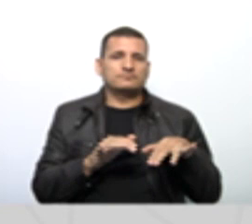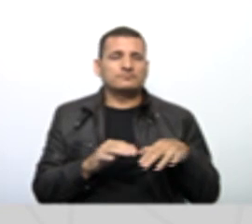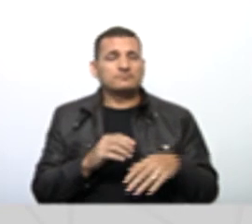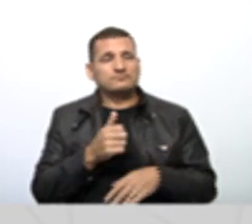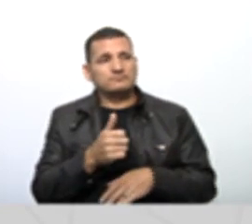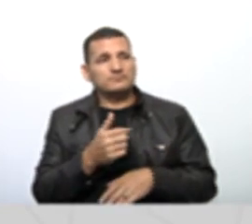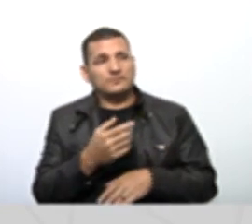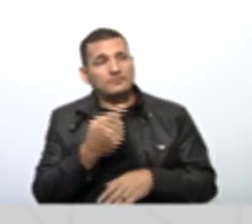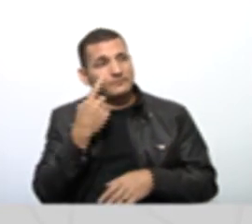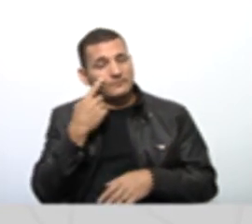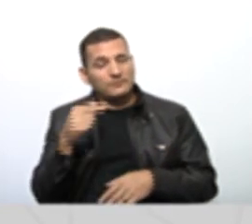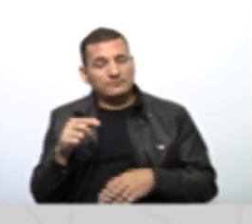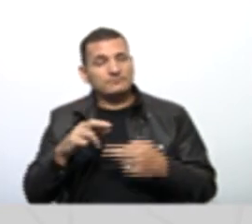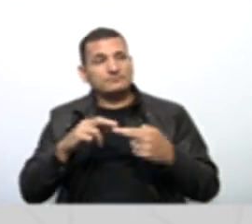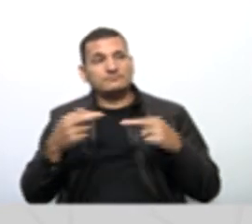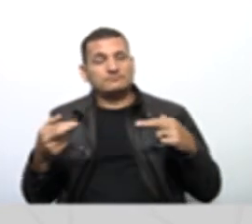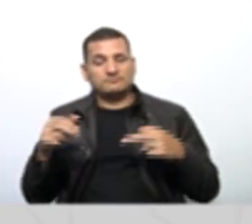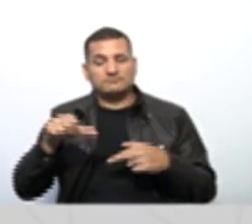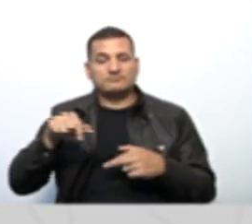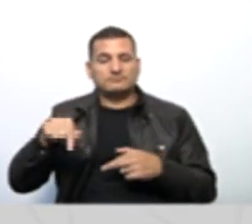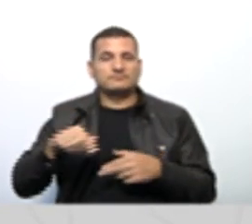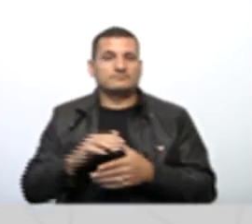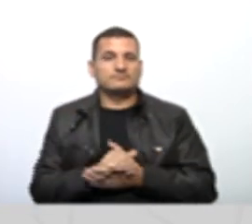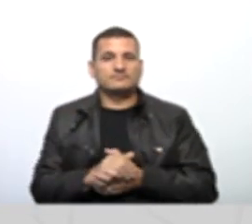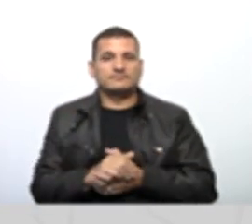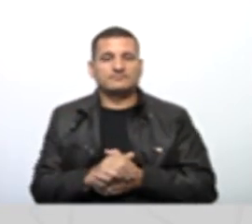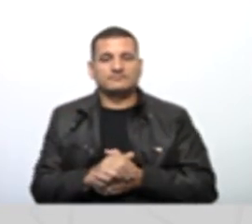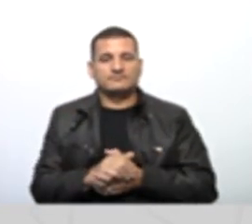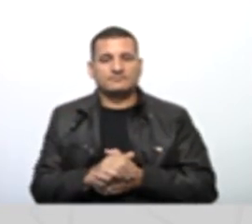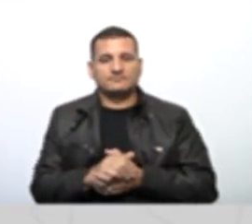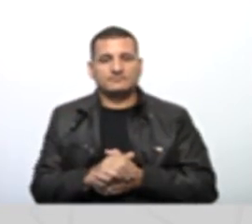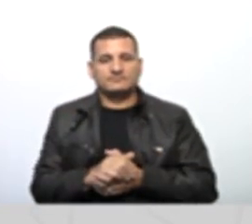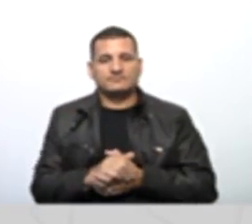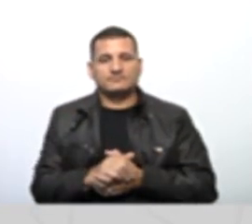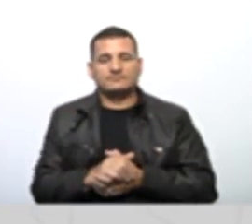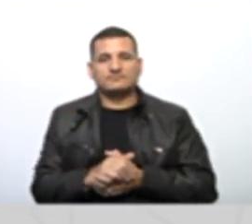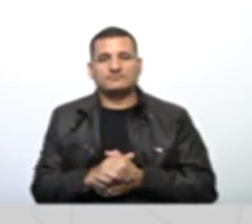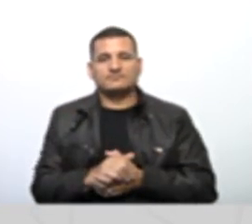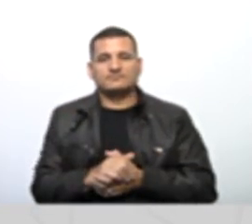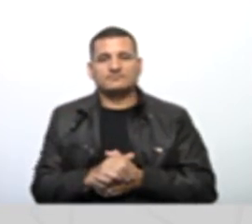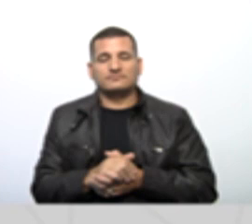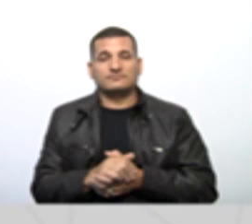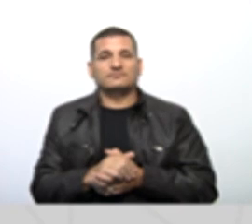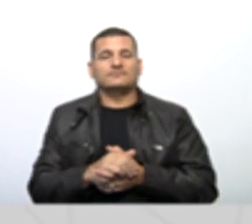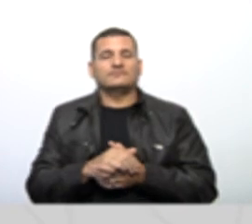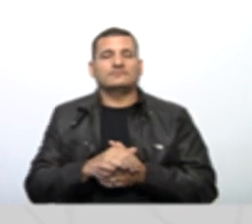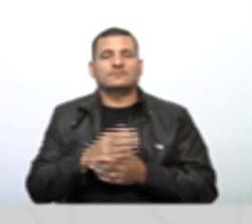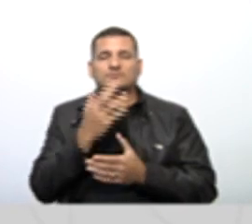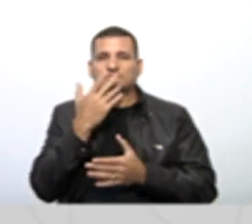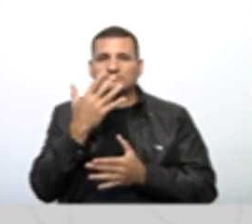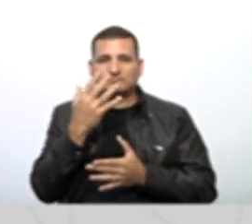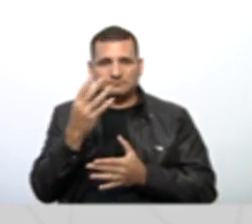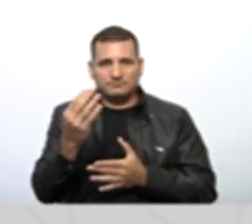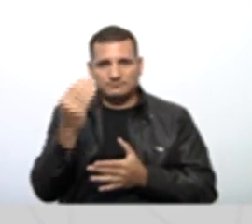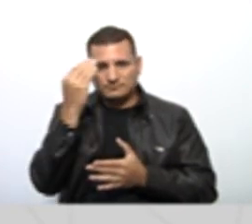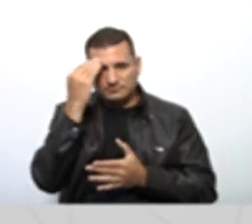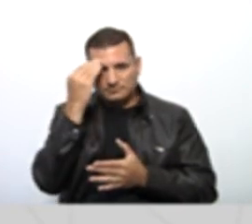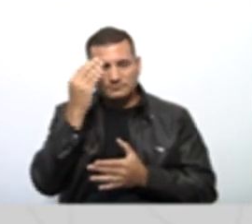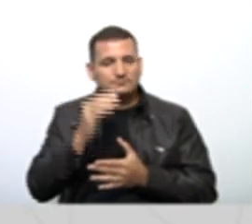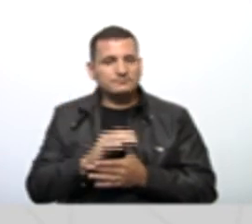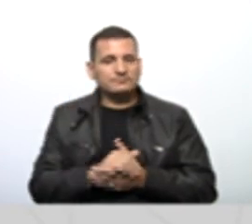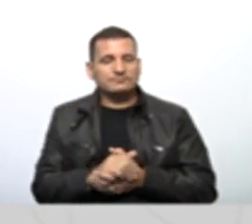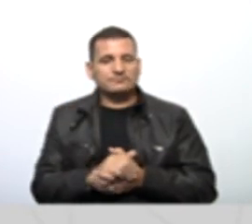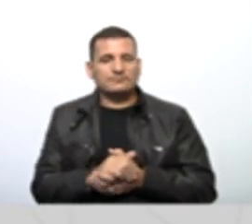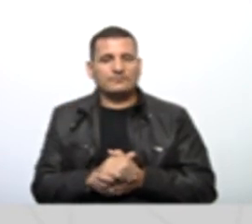acabo de ver o meu contador não está funcionando era totalmente então tenho em mente essas cores pessoal certo então qual